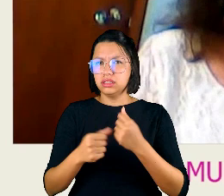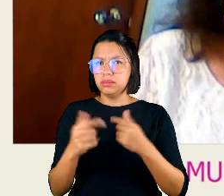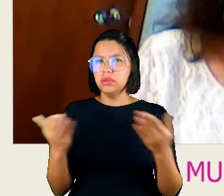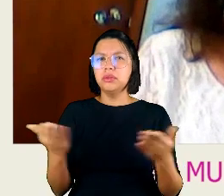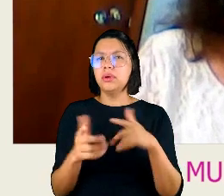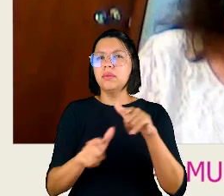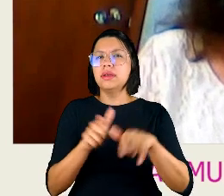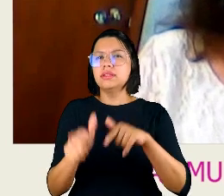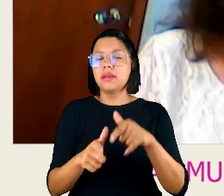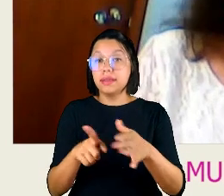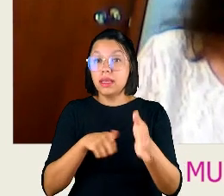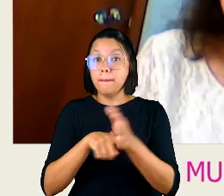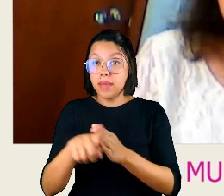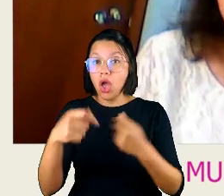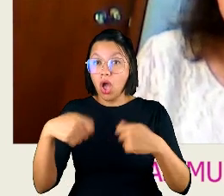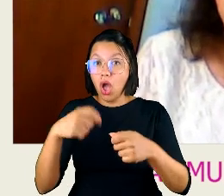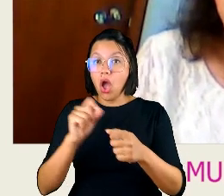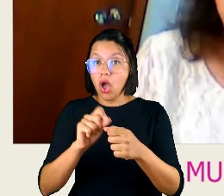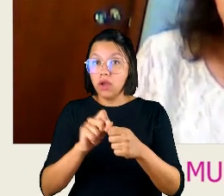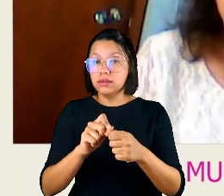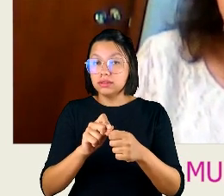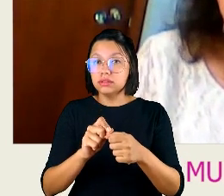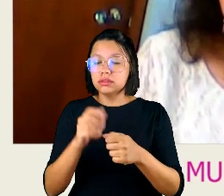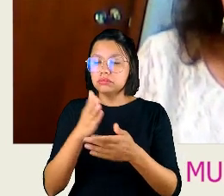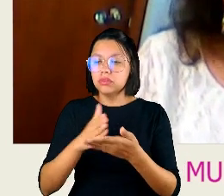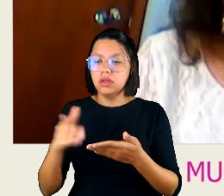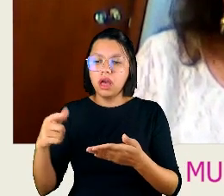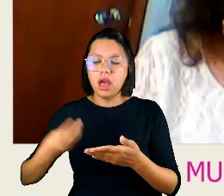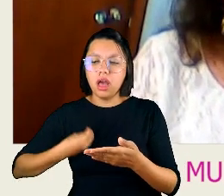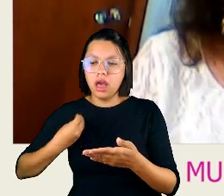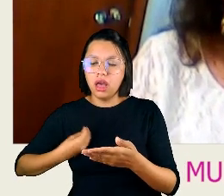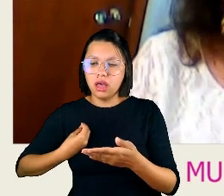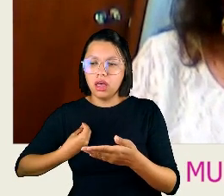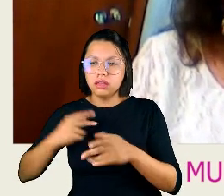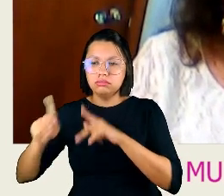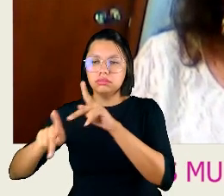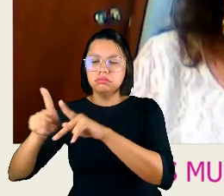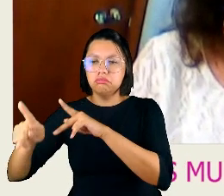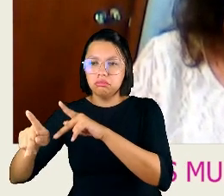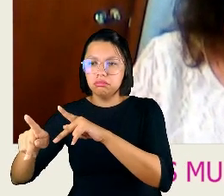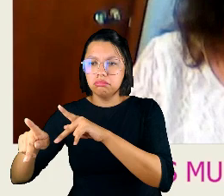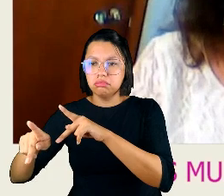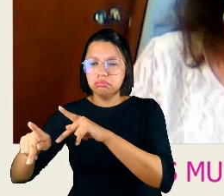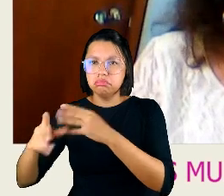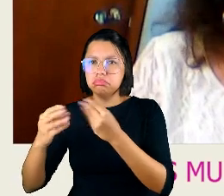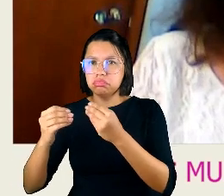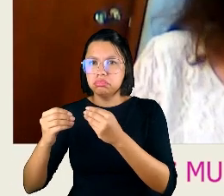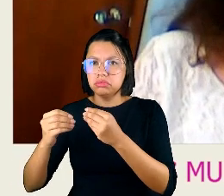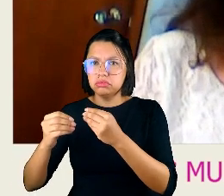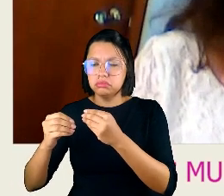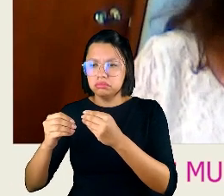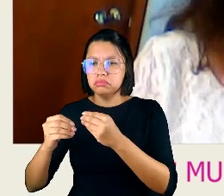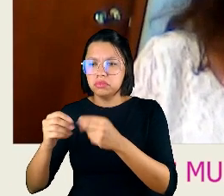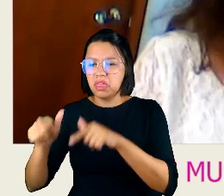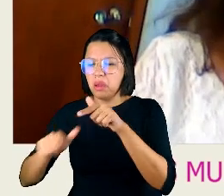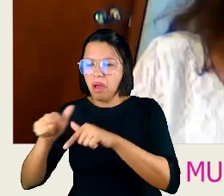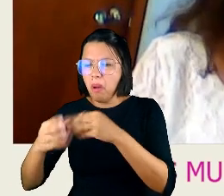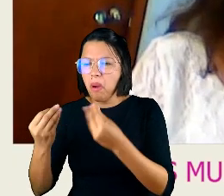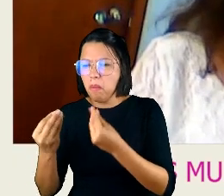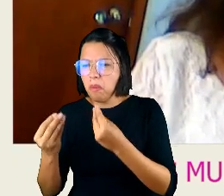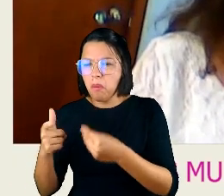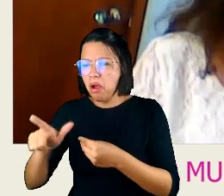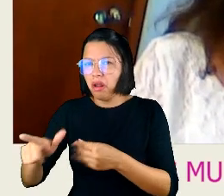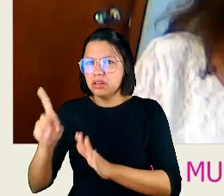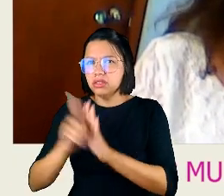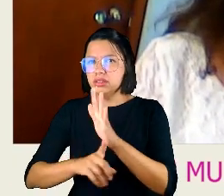feita, né? Por um lado, existe uma população que está sendo extremamente explorada, sem direitos trabalhistas garantidos, cada